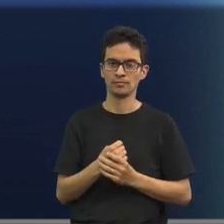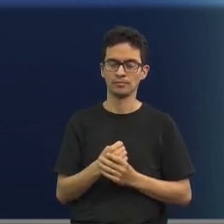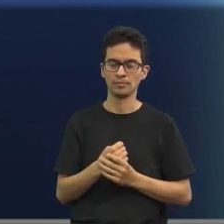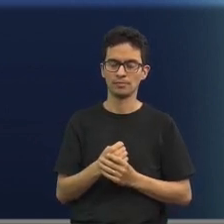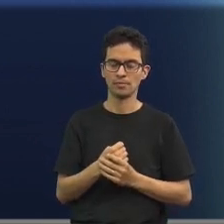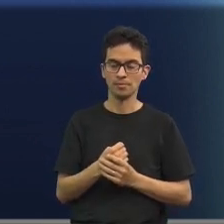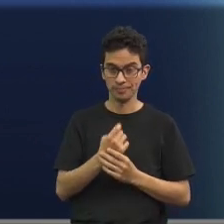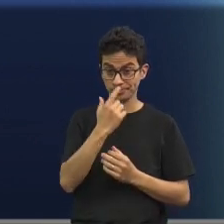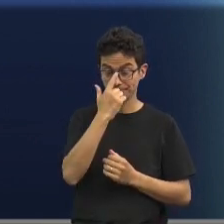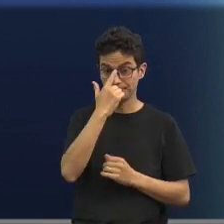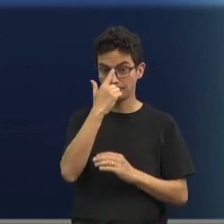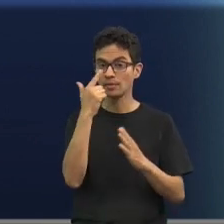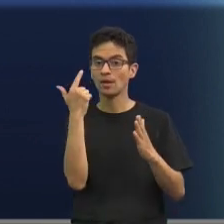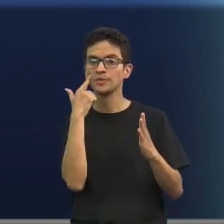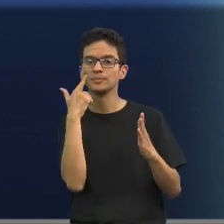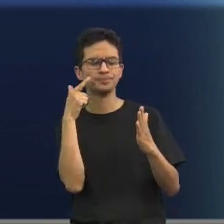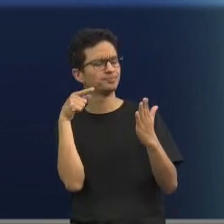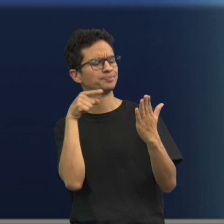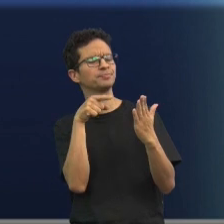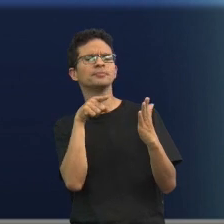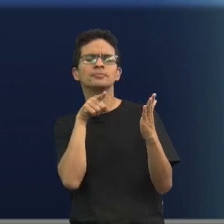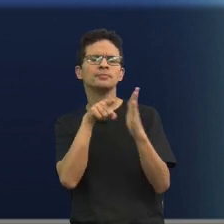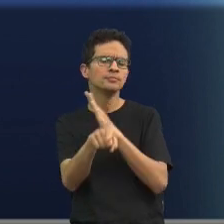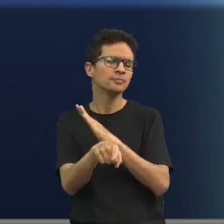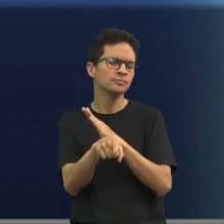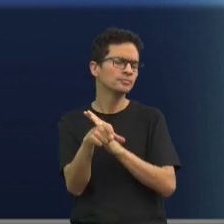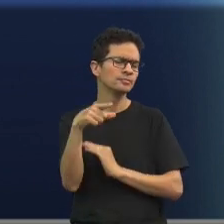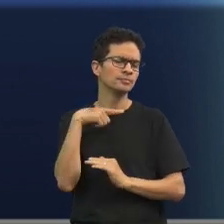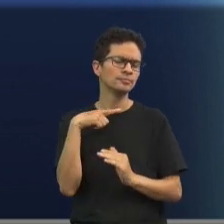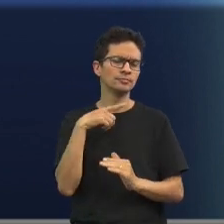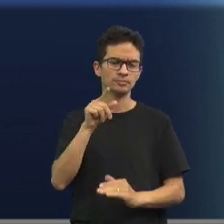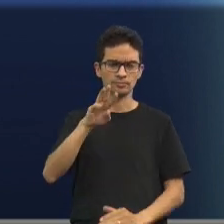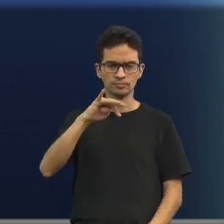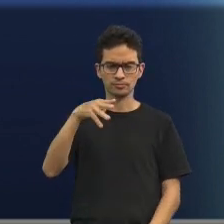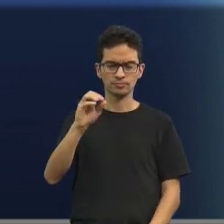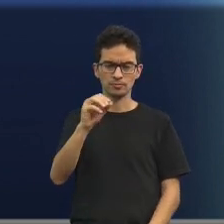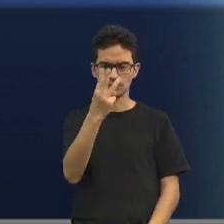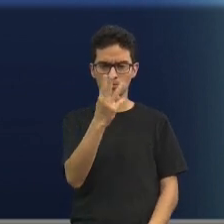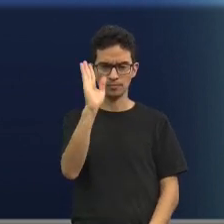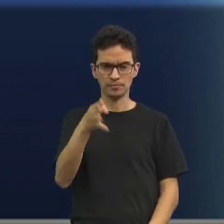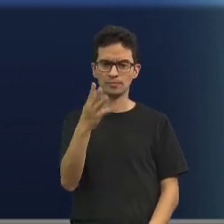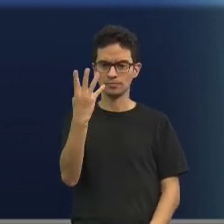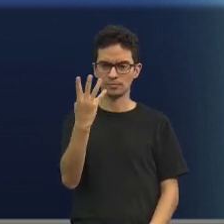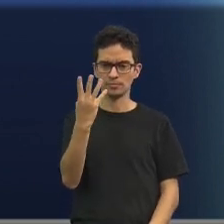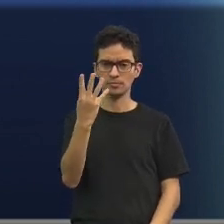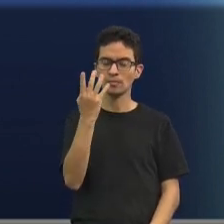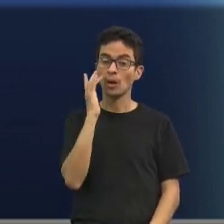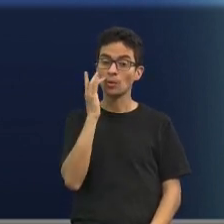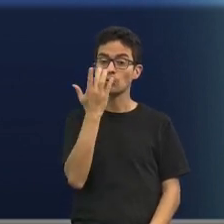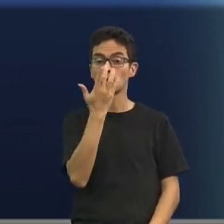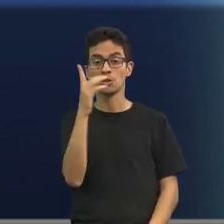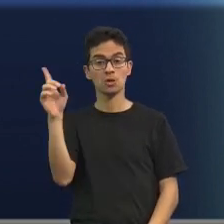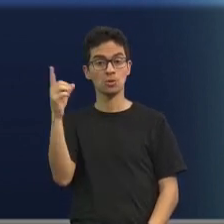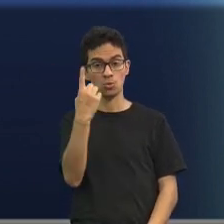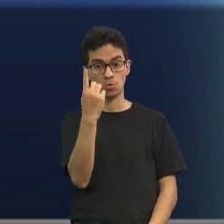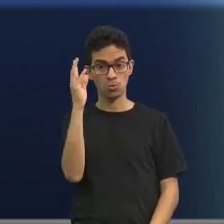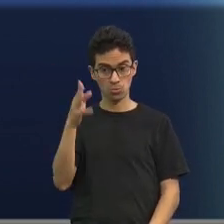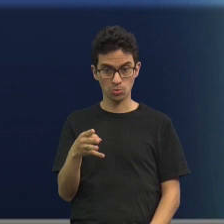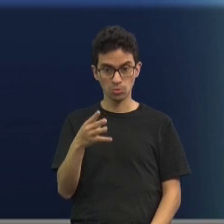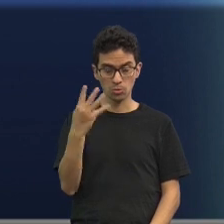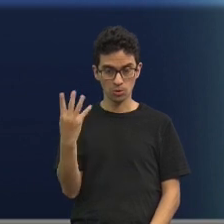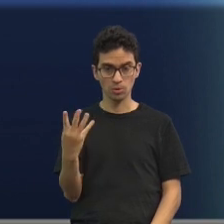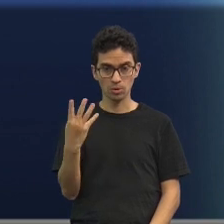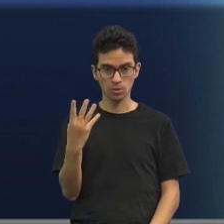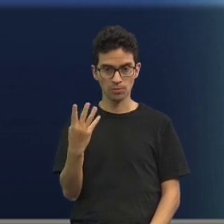tem uma informação sobre a proporção três quartos de ouro e um quarto de outro metal a